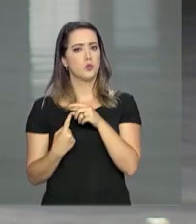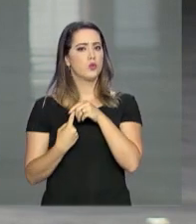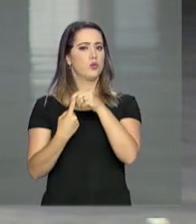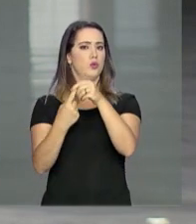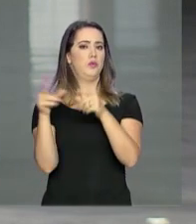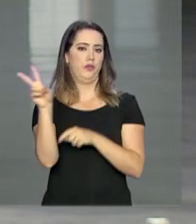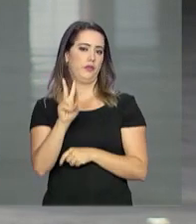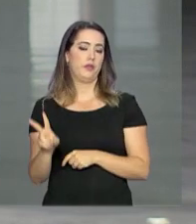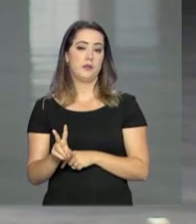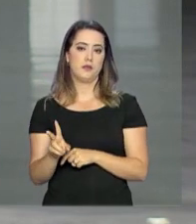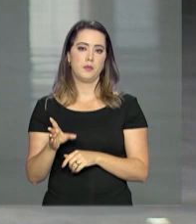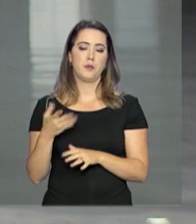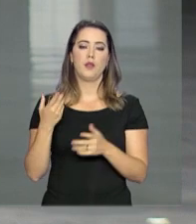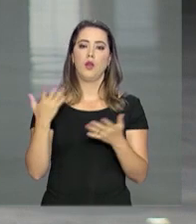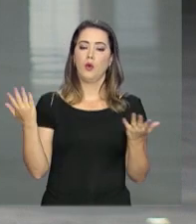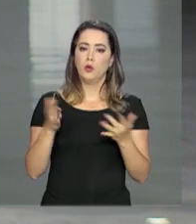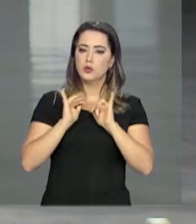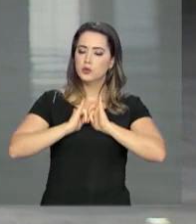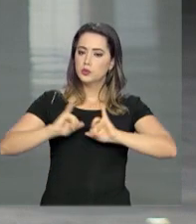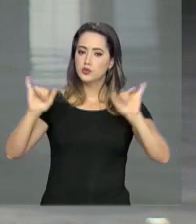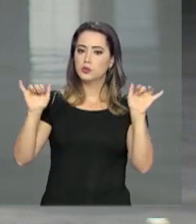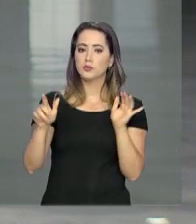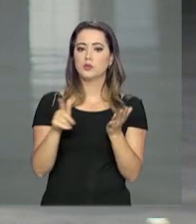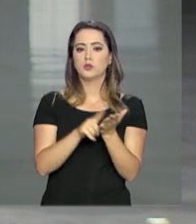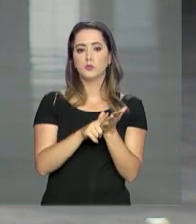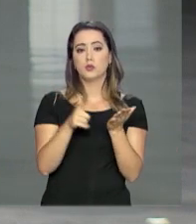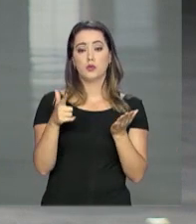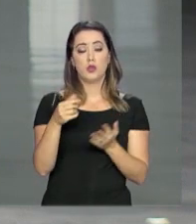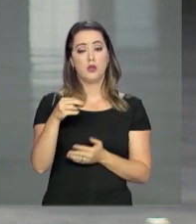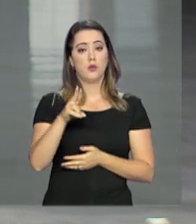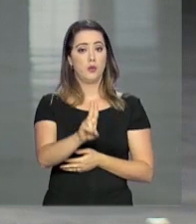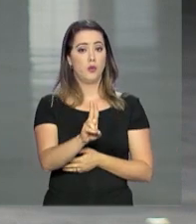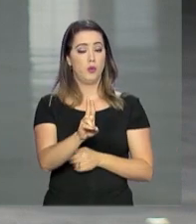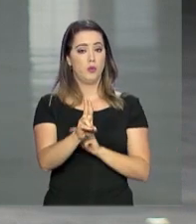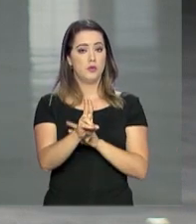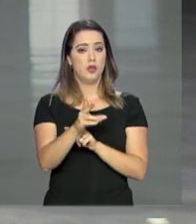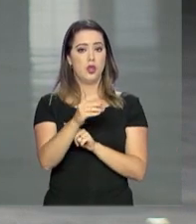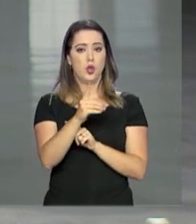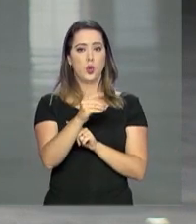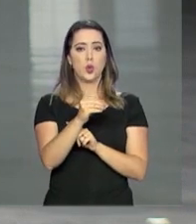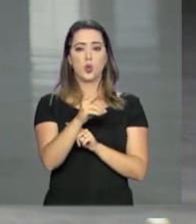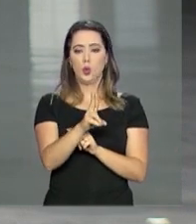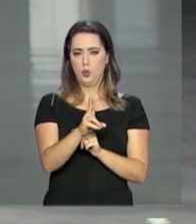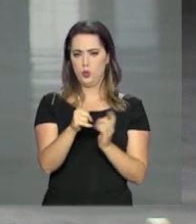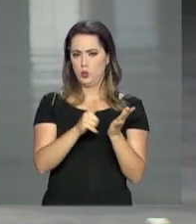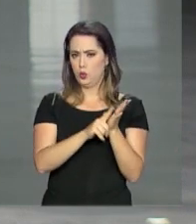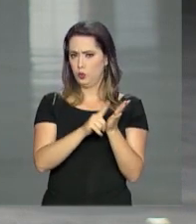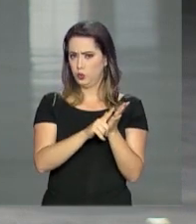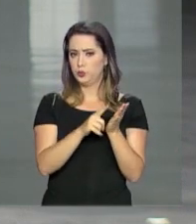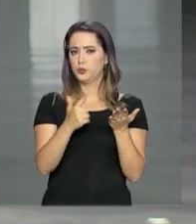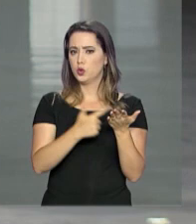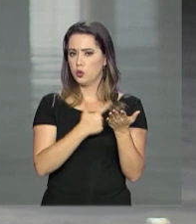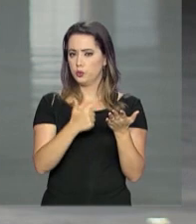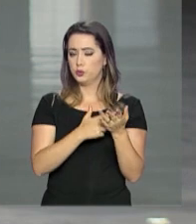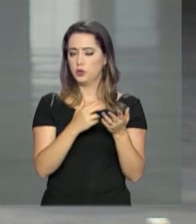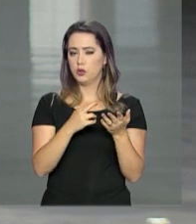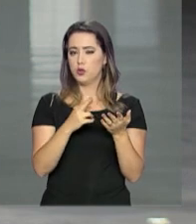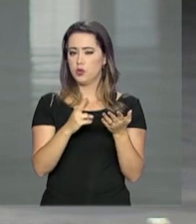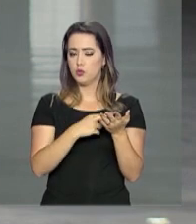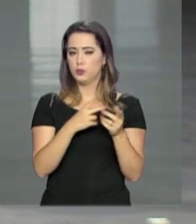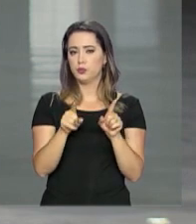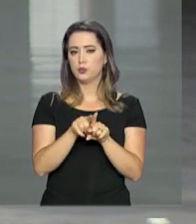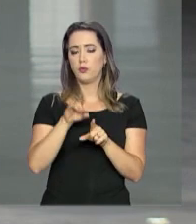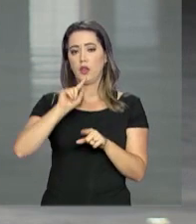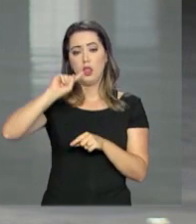governo federal e foi publicado hoje no diário oficial da união algumas novas regras para essa declaração a partir da próxima